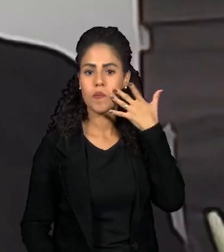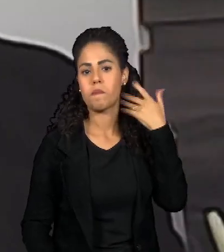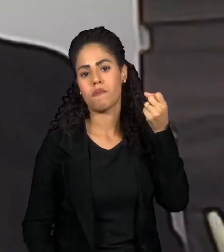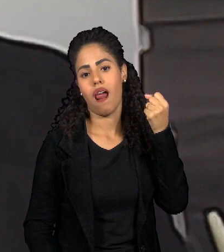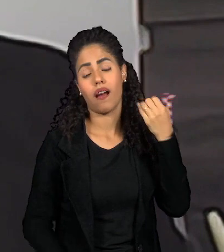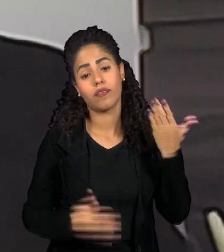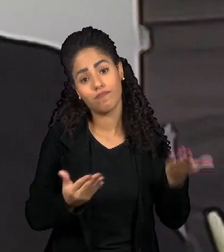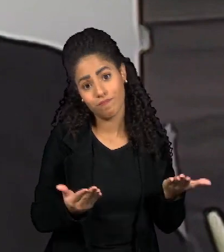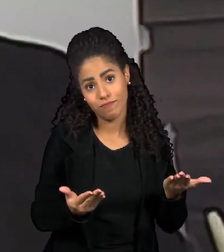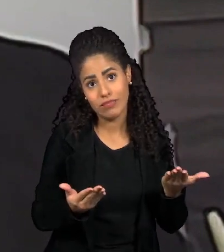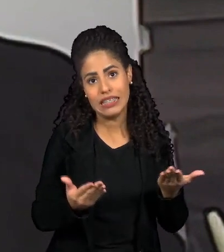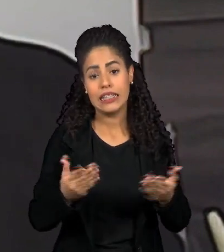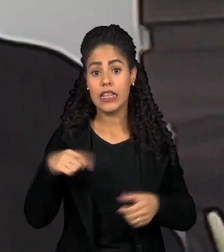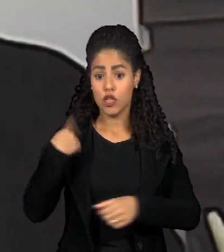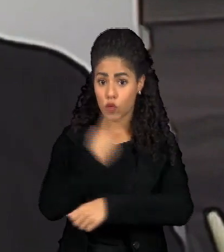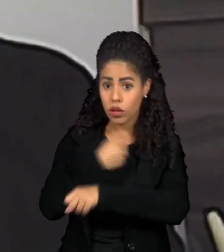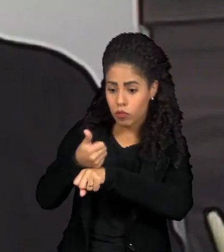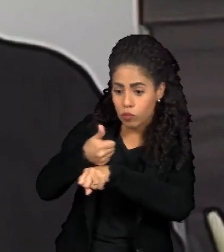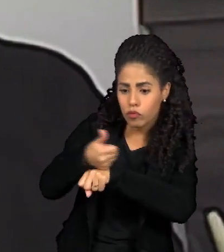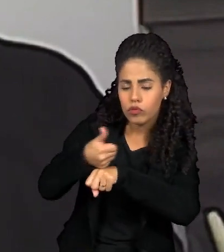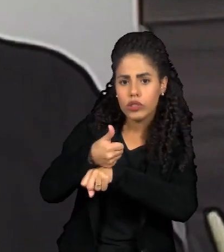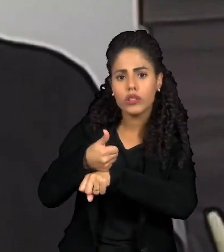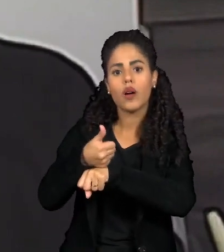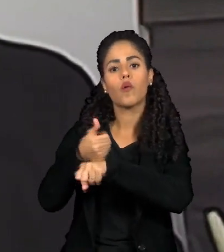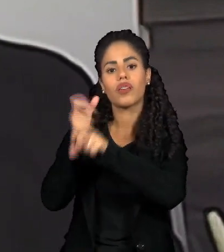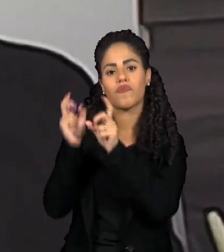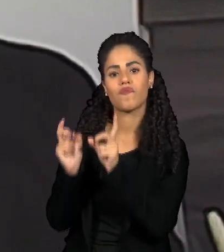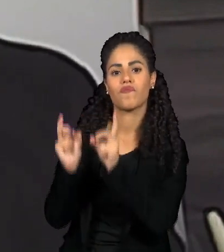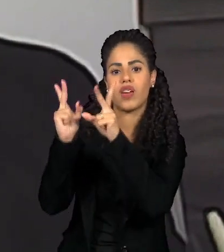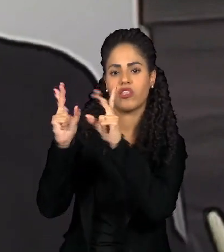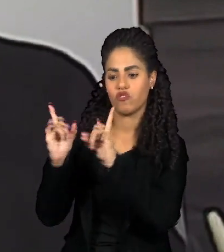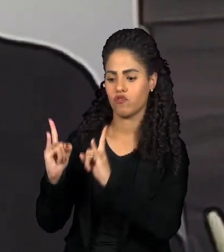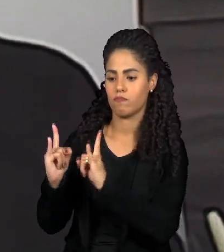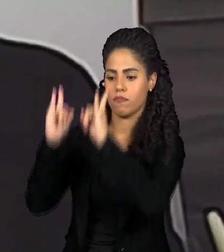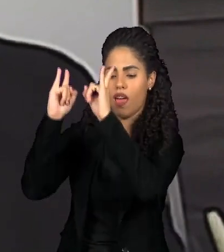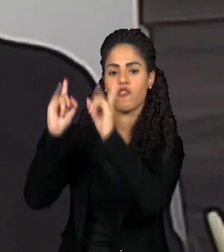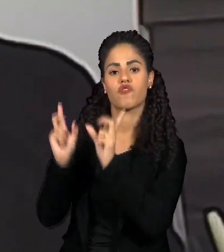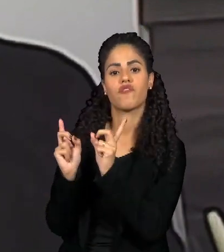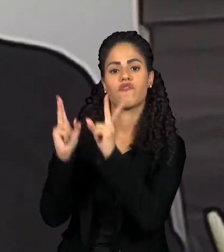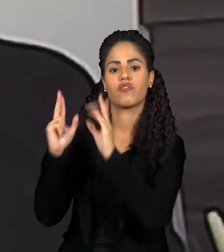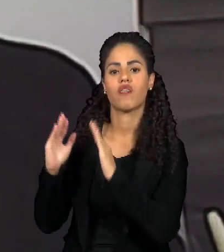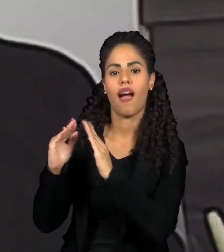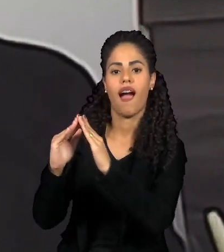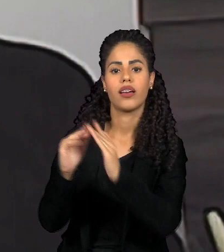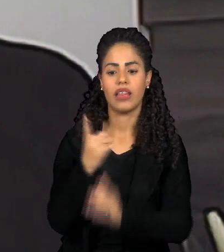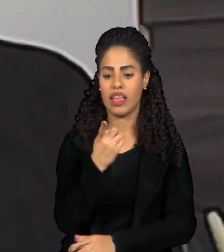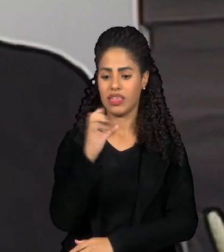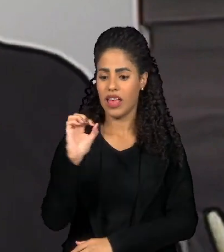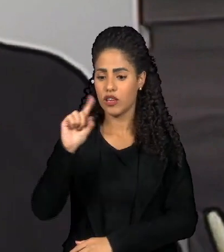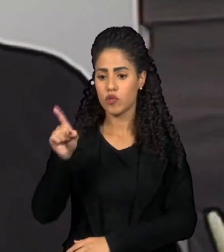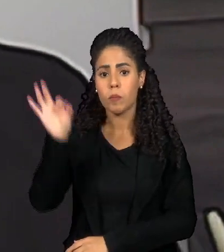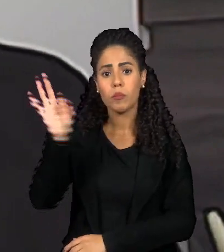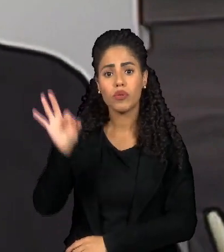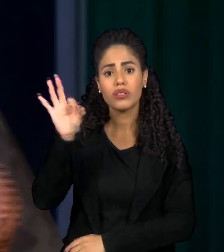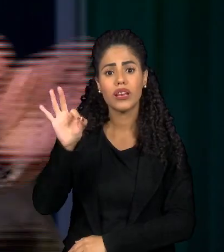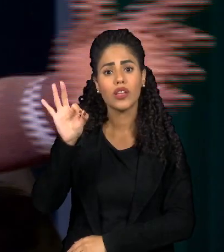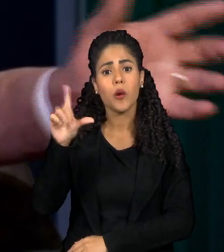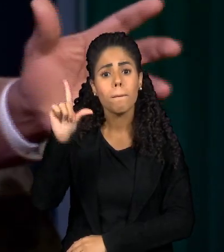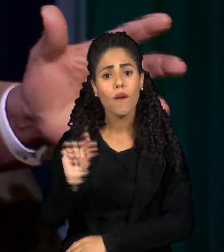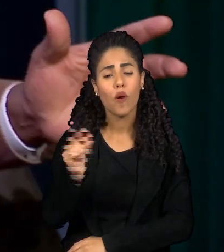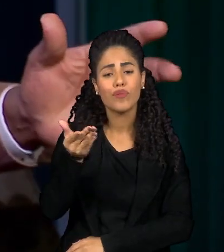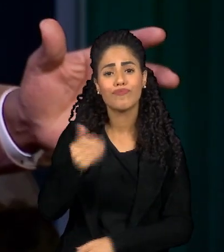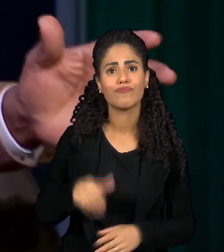E na nossa profissão, corretora de imóveis, é menos de 10% dos negros que trabalham nessa profissão.